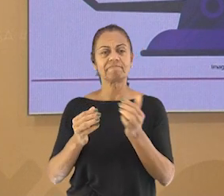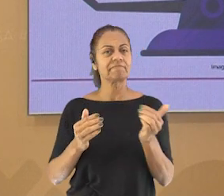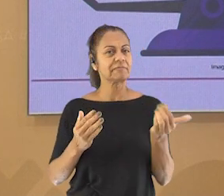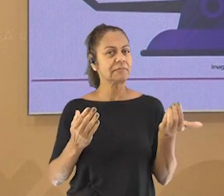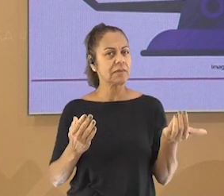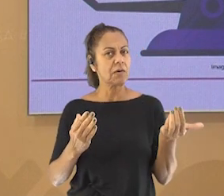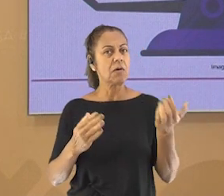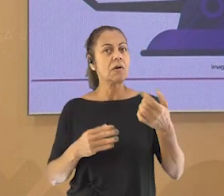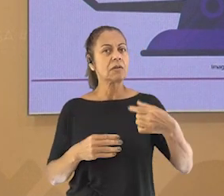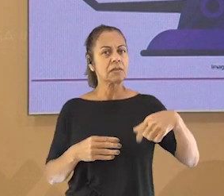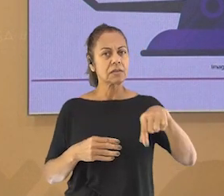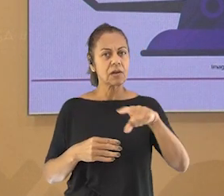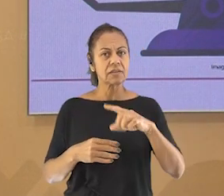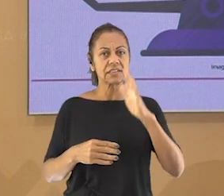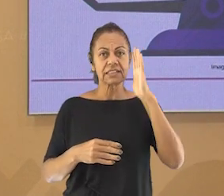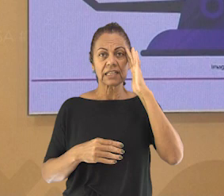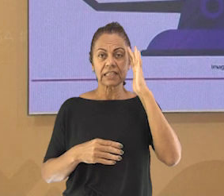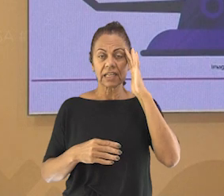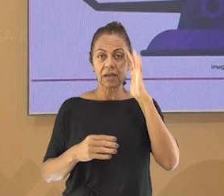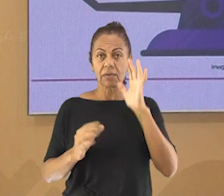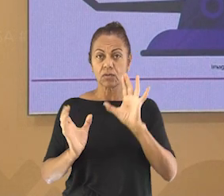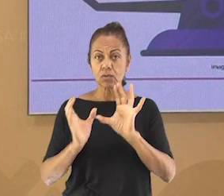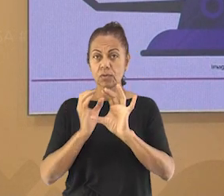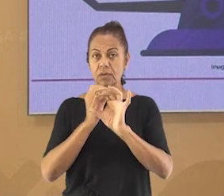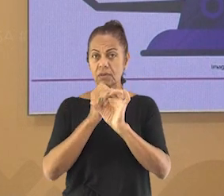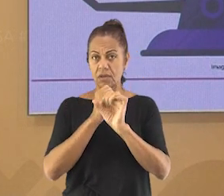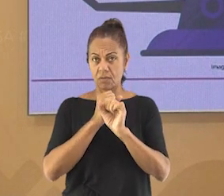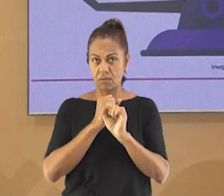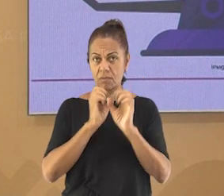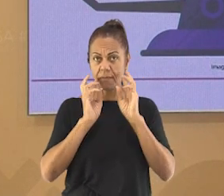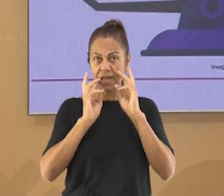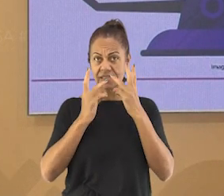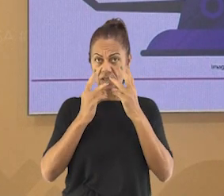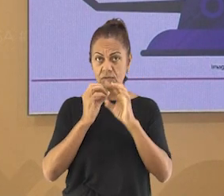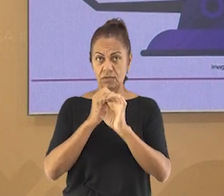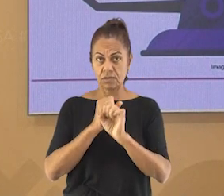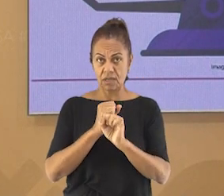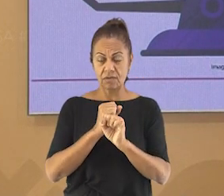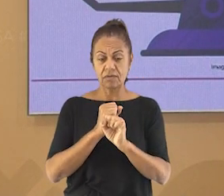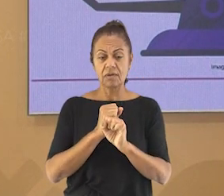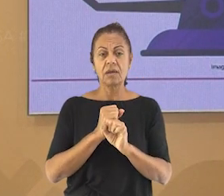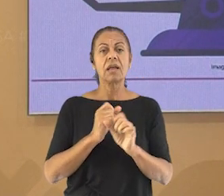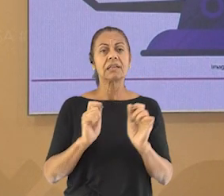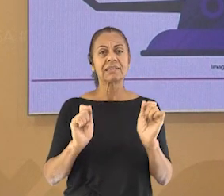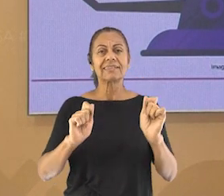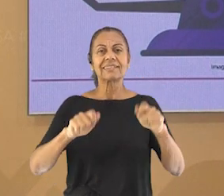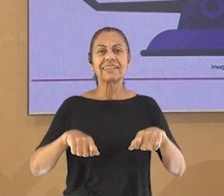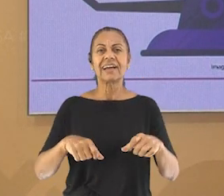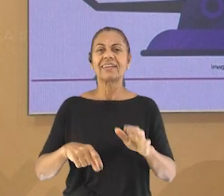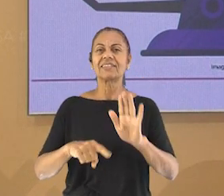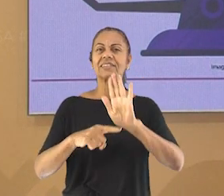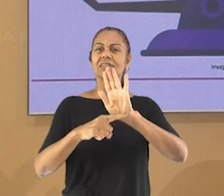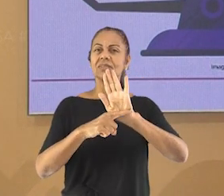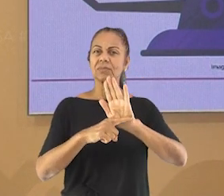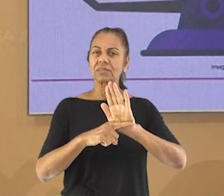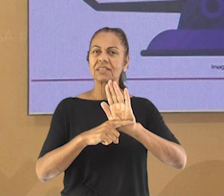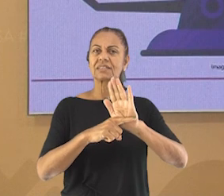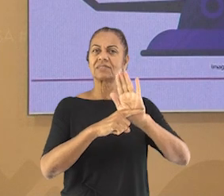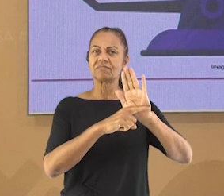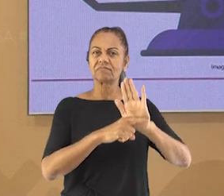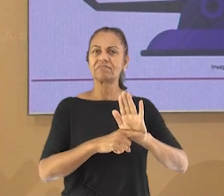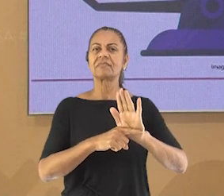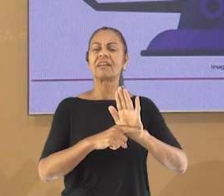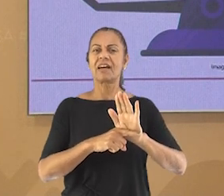bem. Como nós sabemos a massa total e a massa das cartas, podemos fazer uma subtração entre